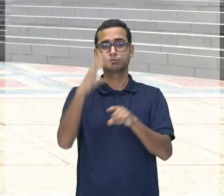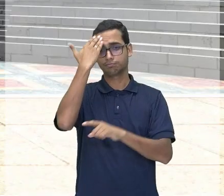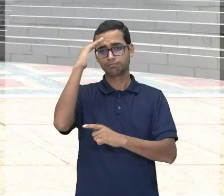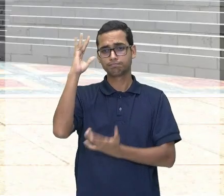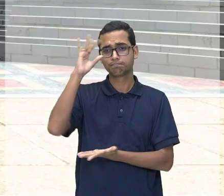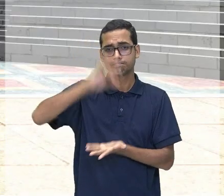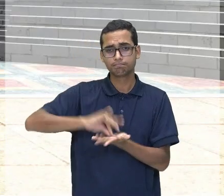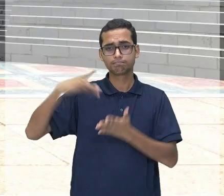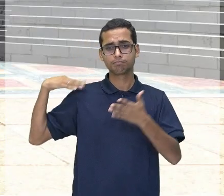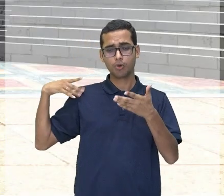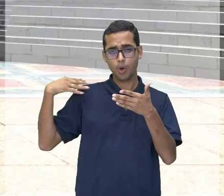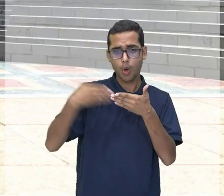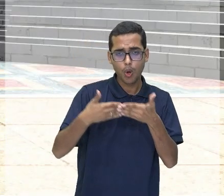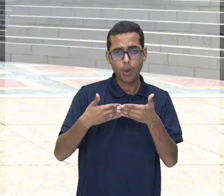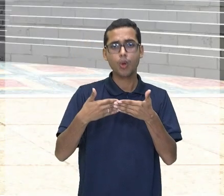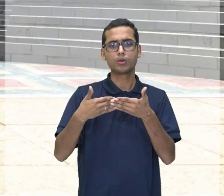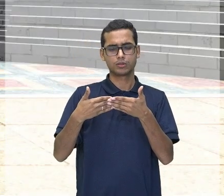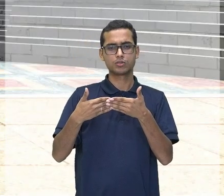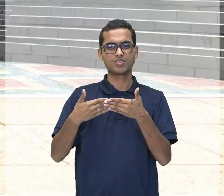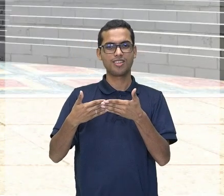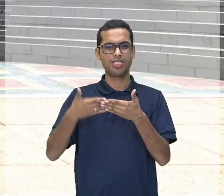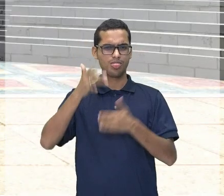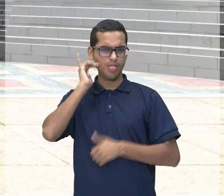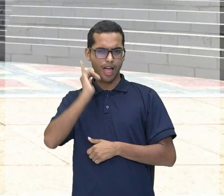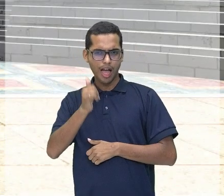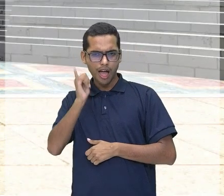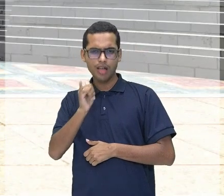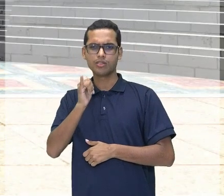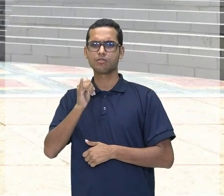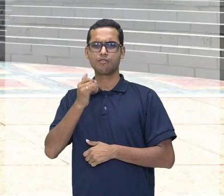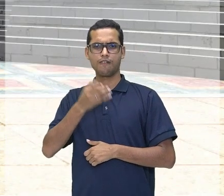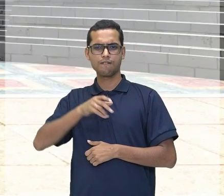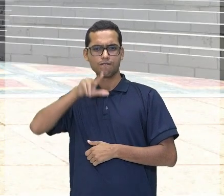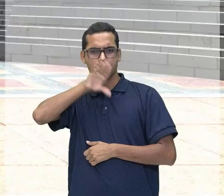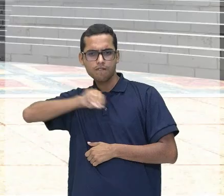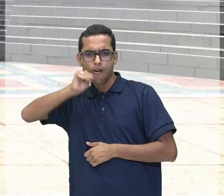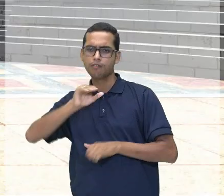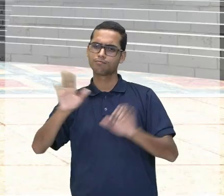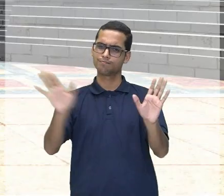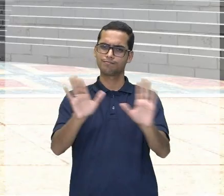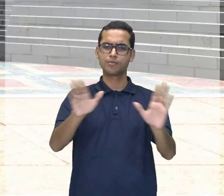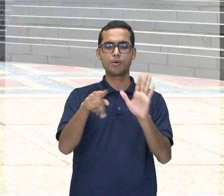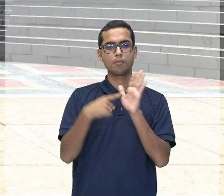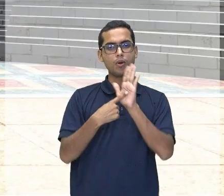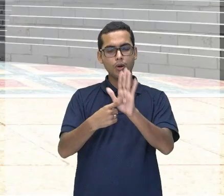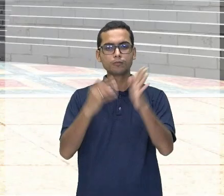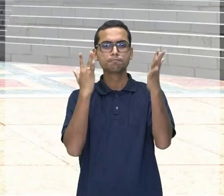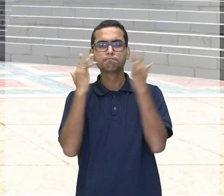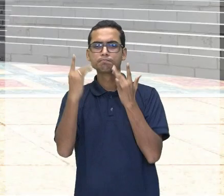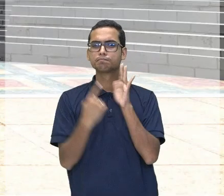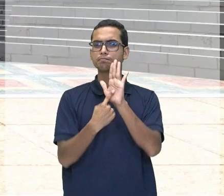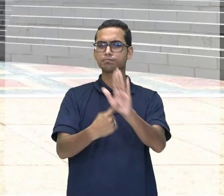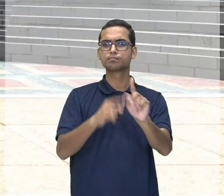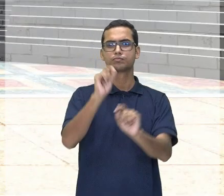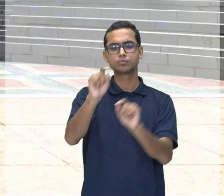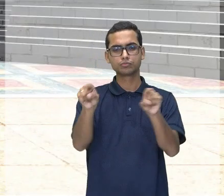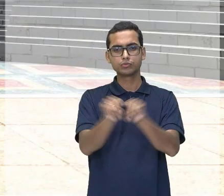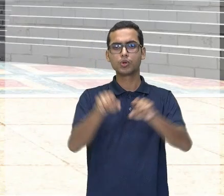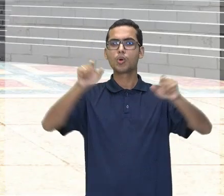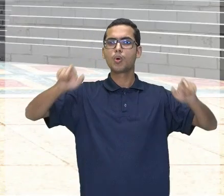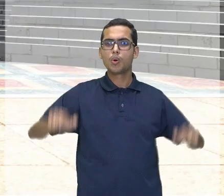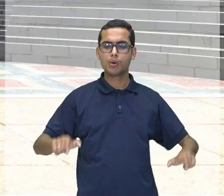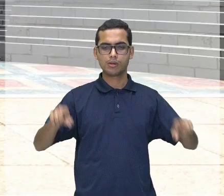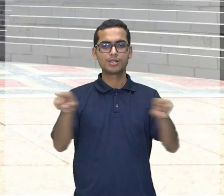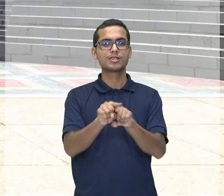ter a ação aí do narrador, tá bom? Continuando, exige aí durante a encenação, né, um cenário, precisa